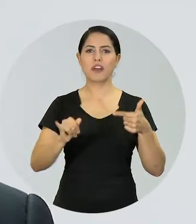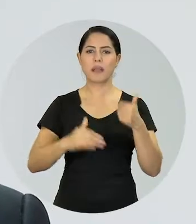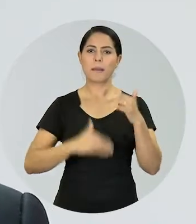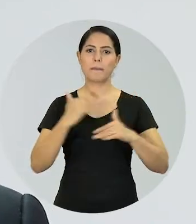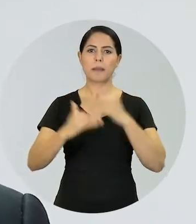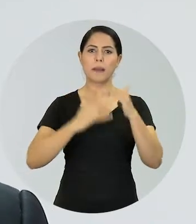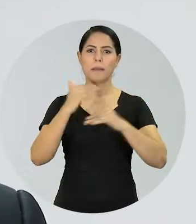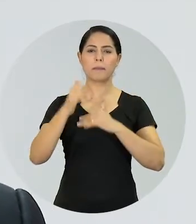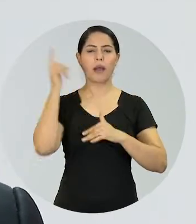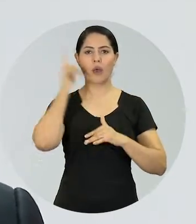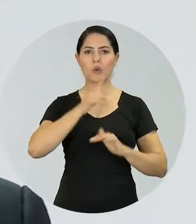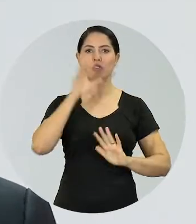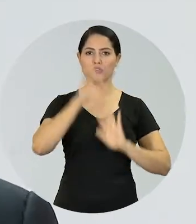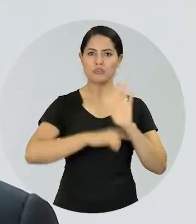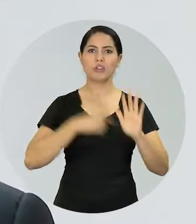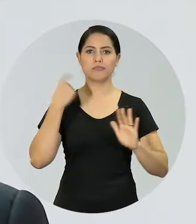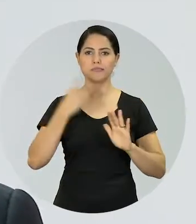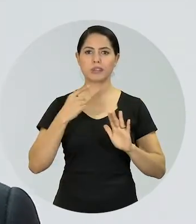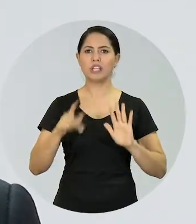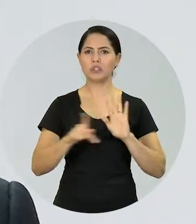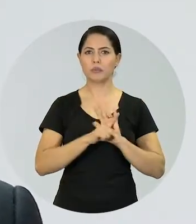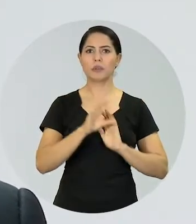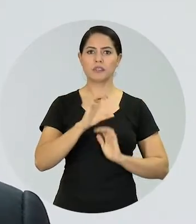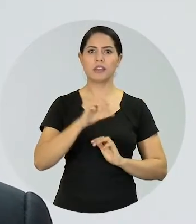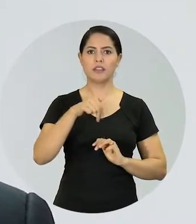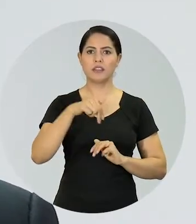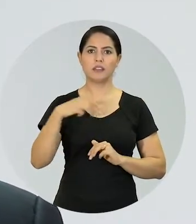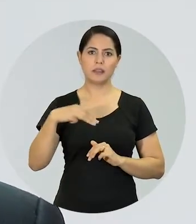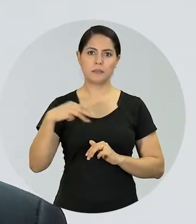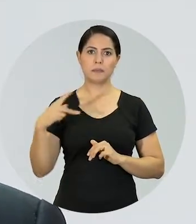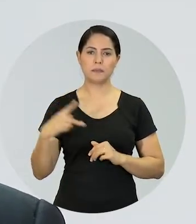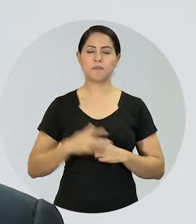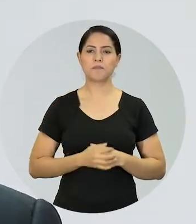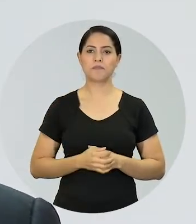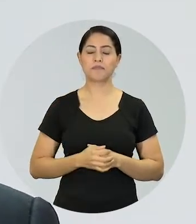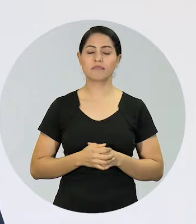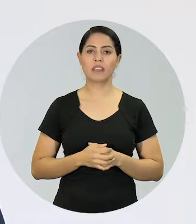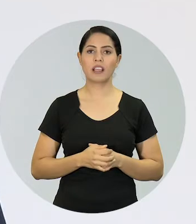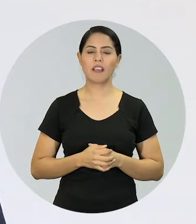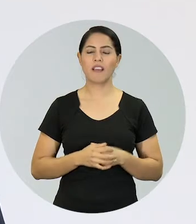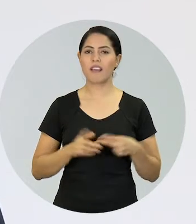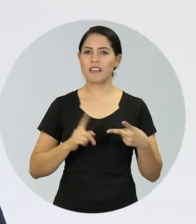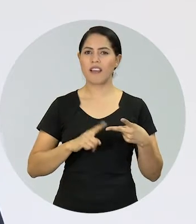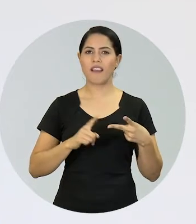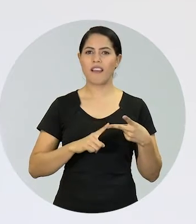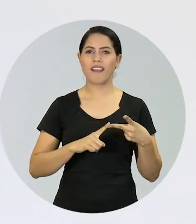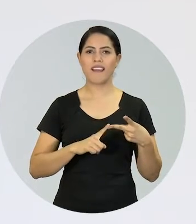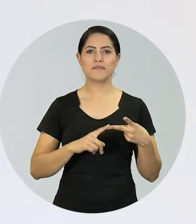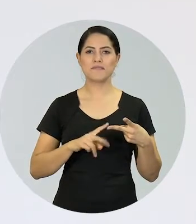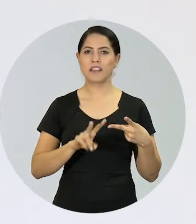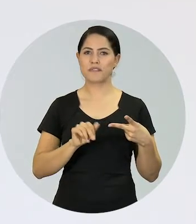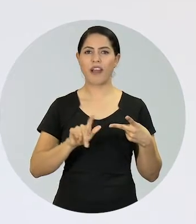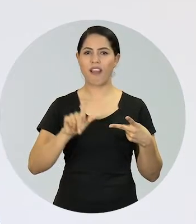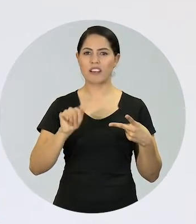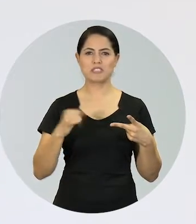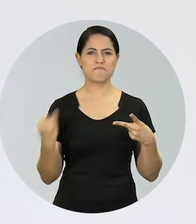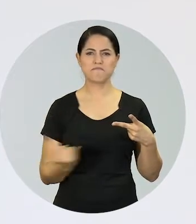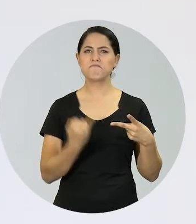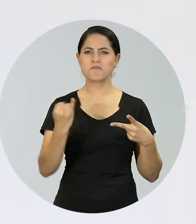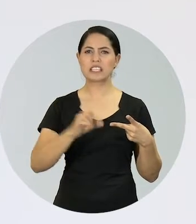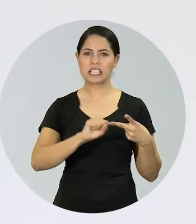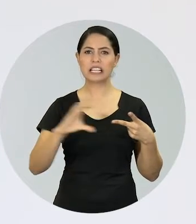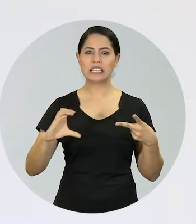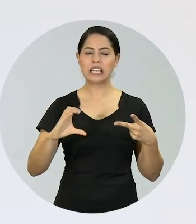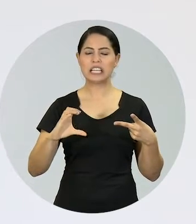e muito com o avanço das pautas, das prerrogativas e do próprio Conselho Nacional do Ministério Público. É uma vaga inédita para Santa Catarina. A